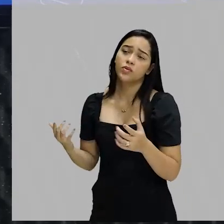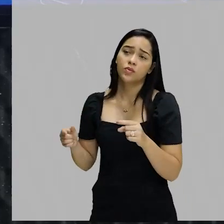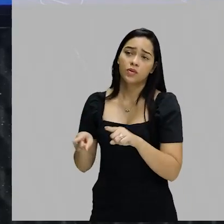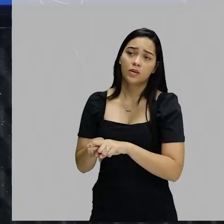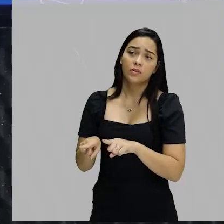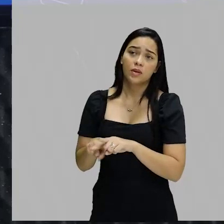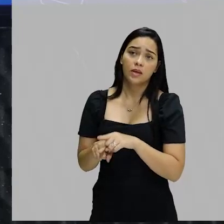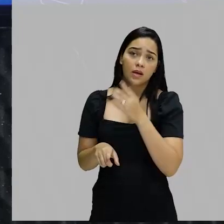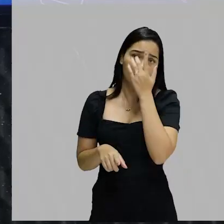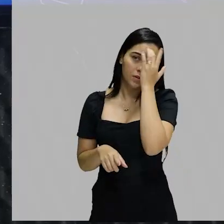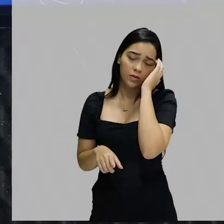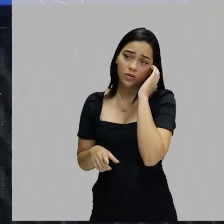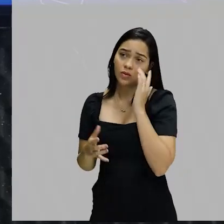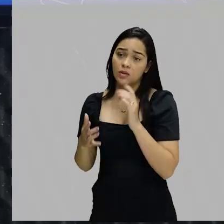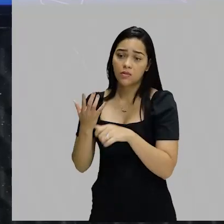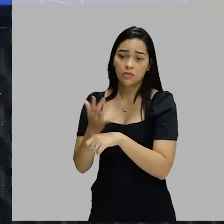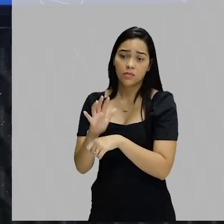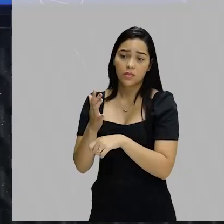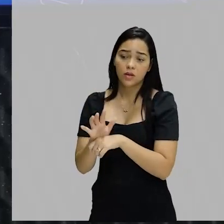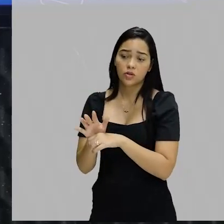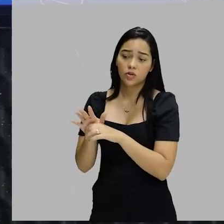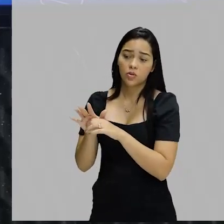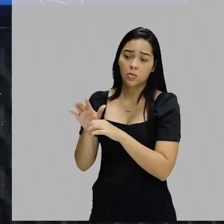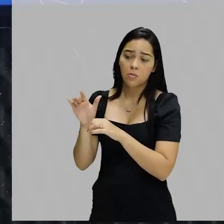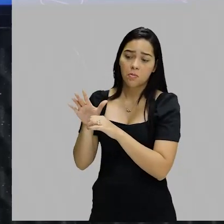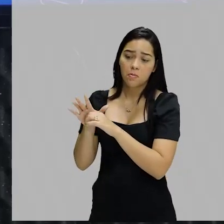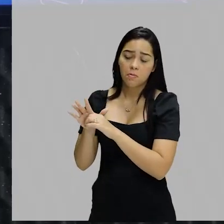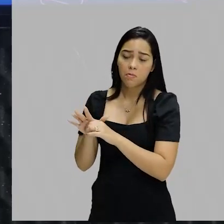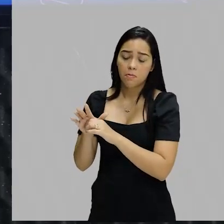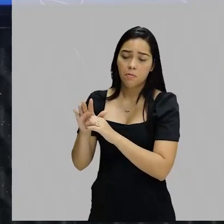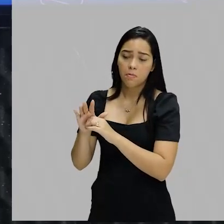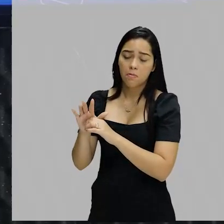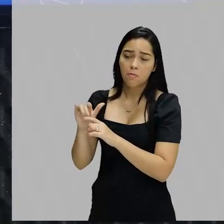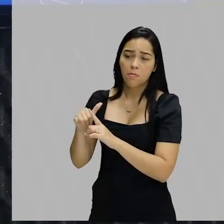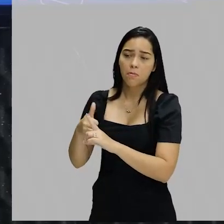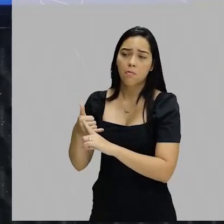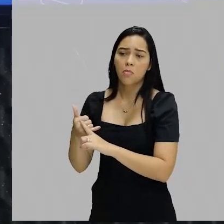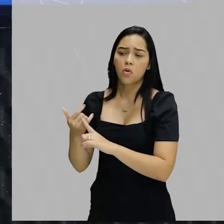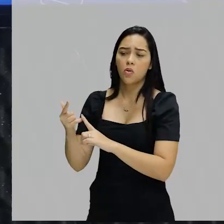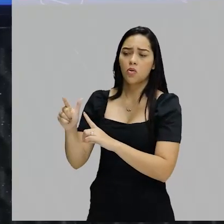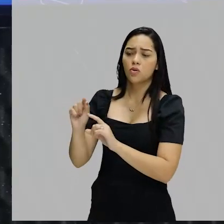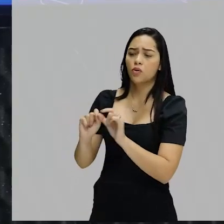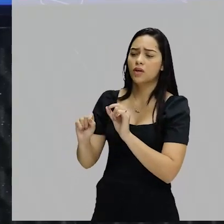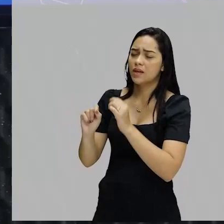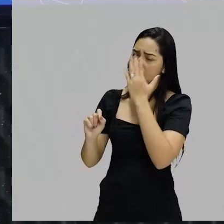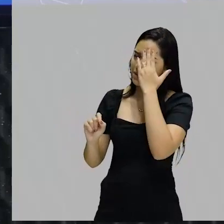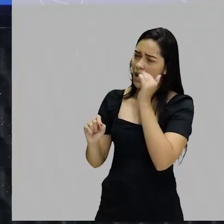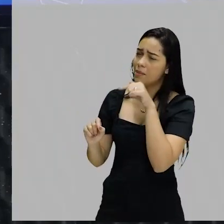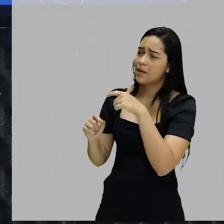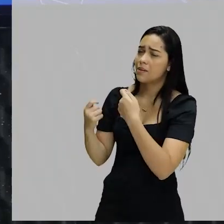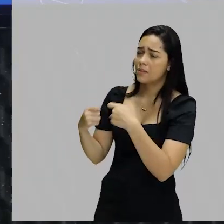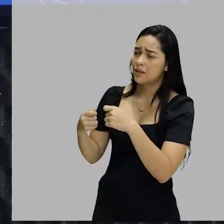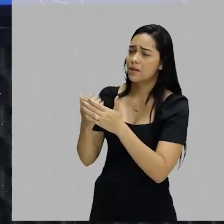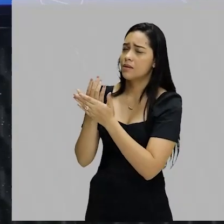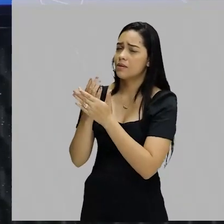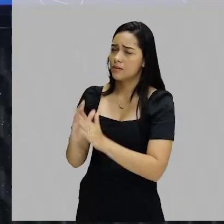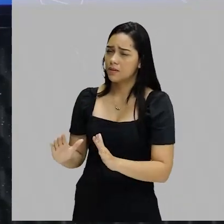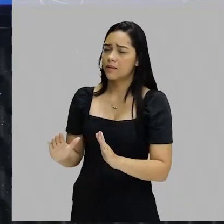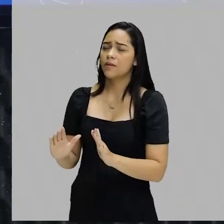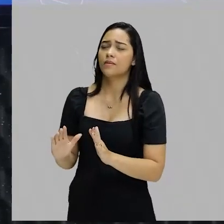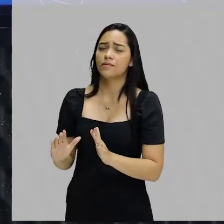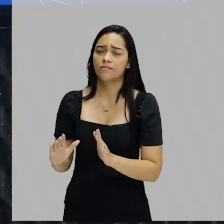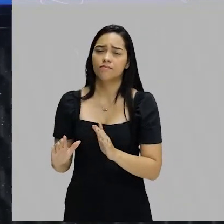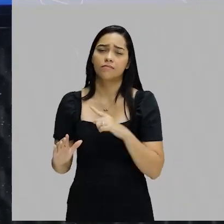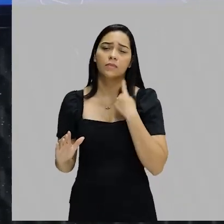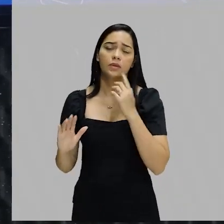No caso que as pessoas, quando praticam bullying com outras pessoas, né? A gente sabe que o bullying é algo que deve ser totalmente exterminado